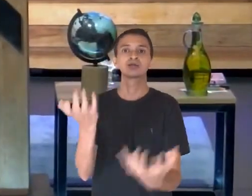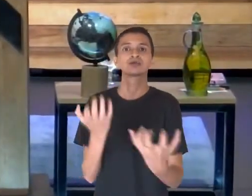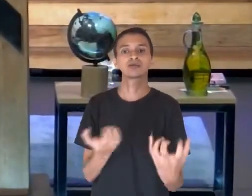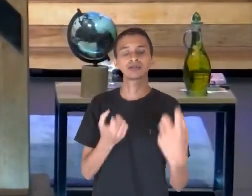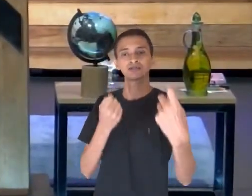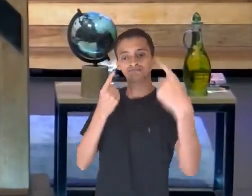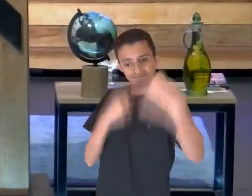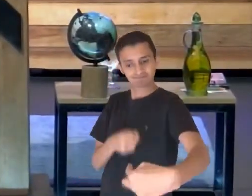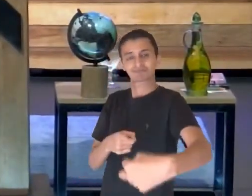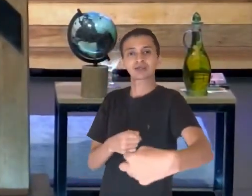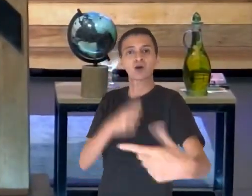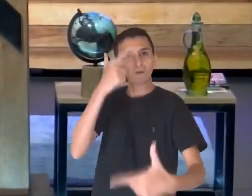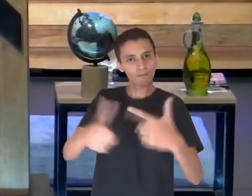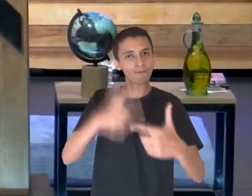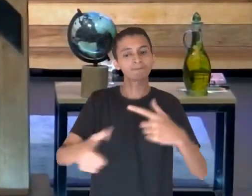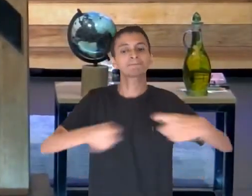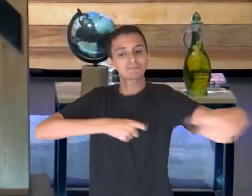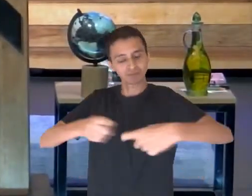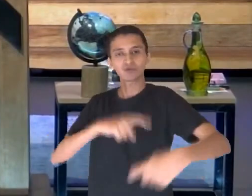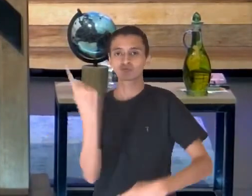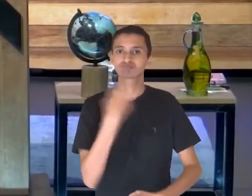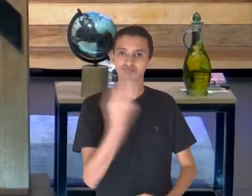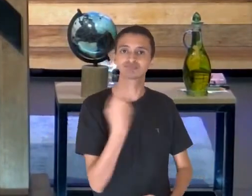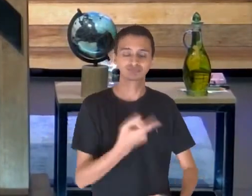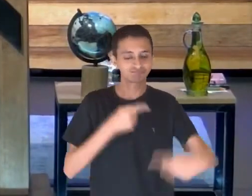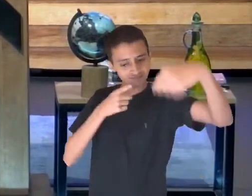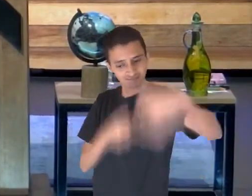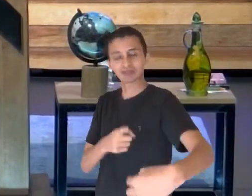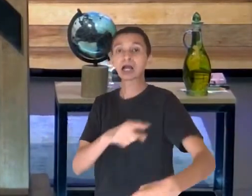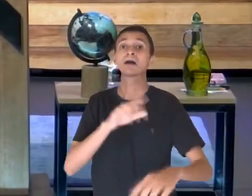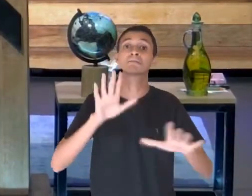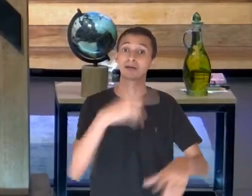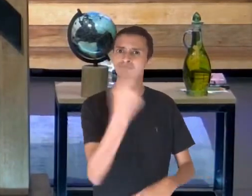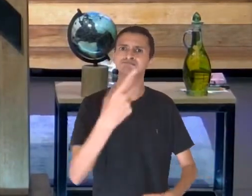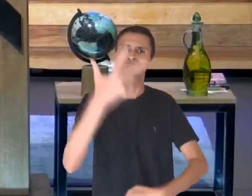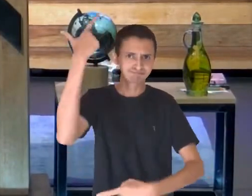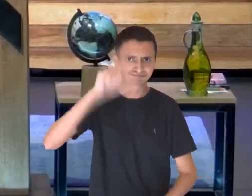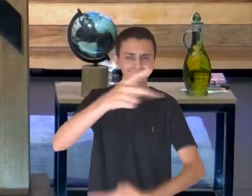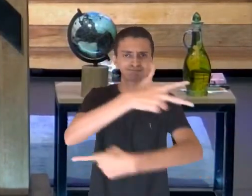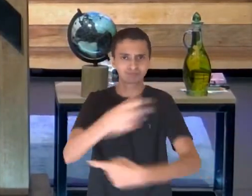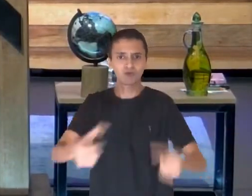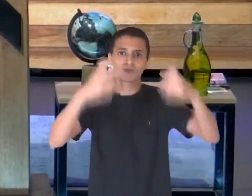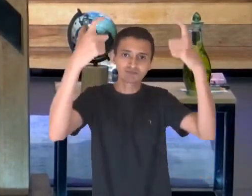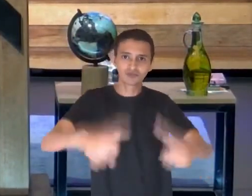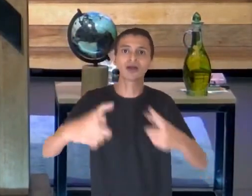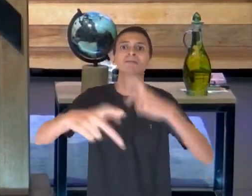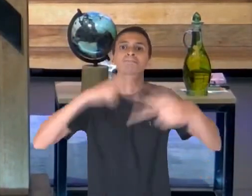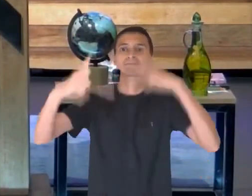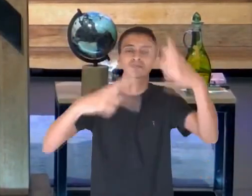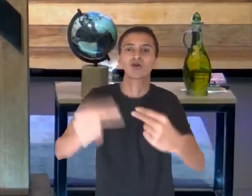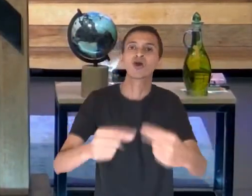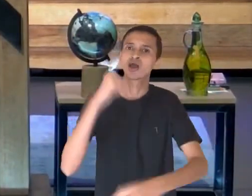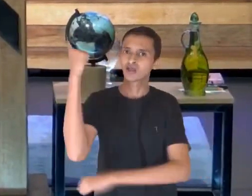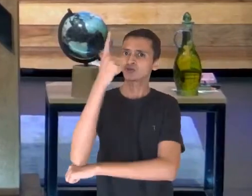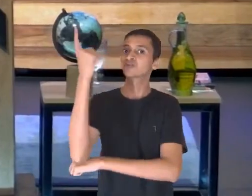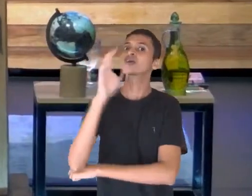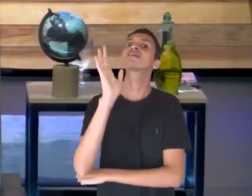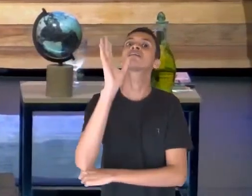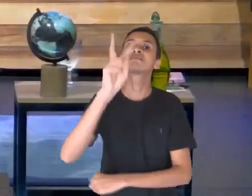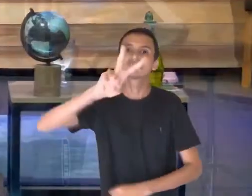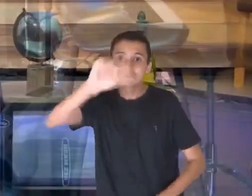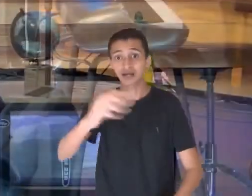gigantes. E vamos encarar os nossos gigantes. E vamos conquistar a nossa terra, que é Hebron. E os gigantes têm que